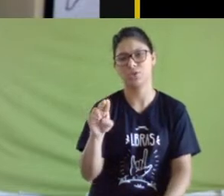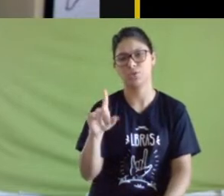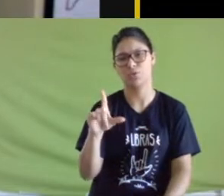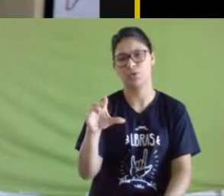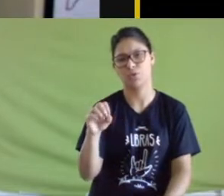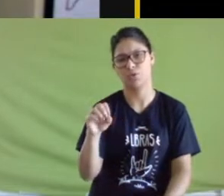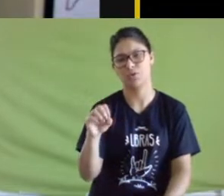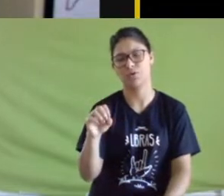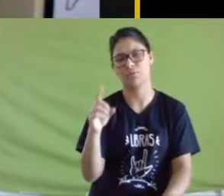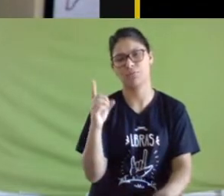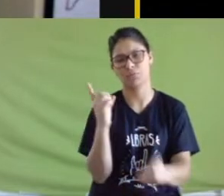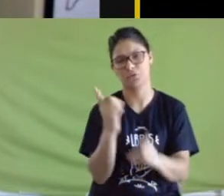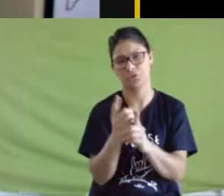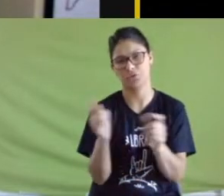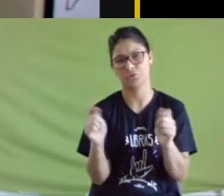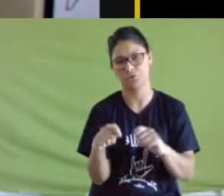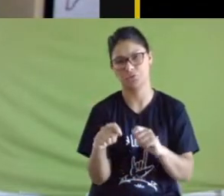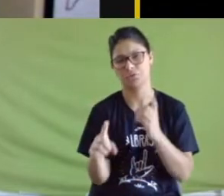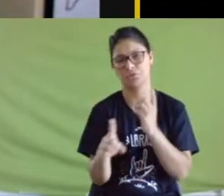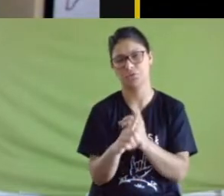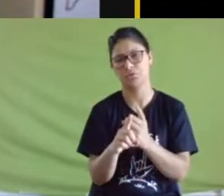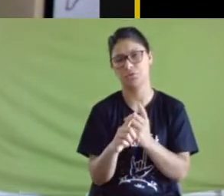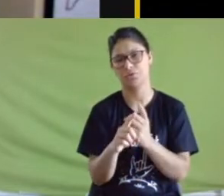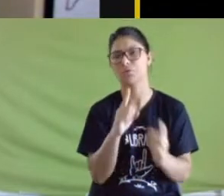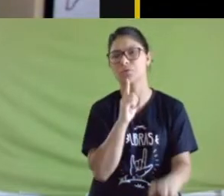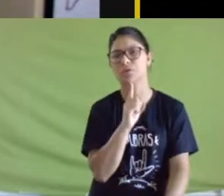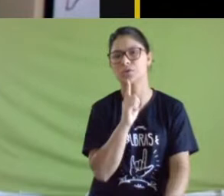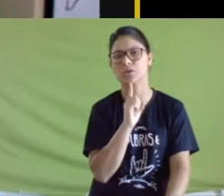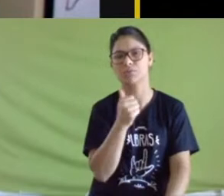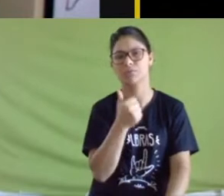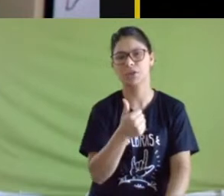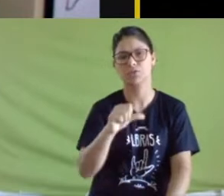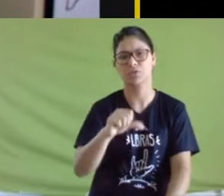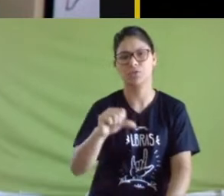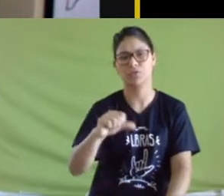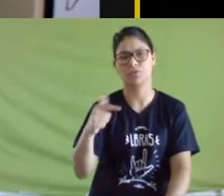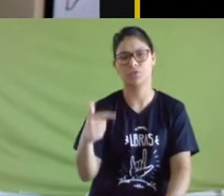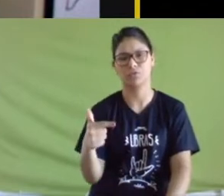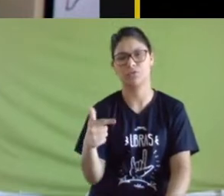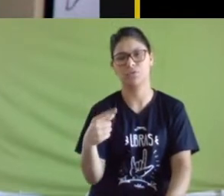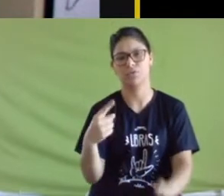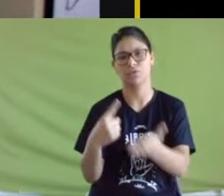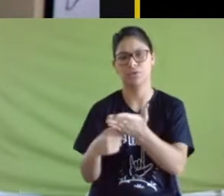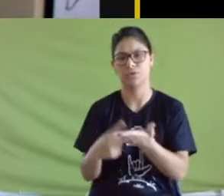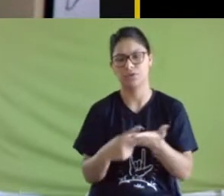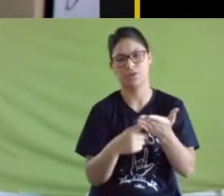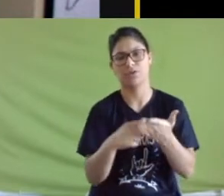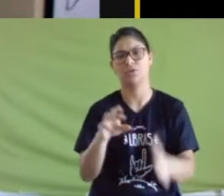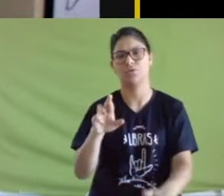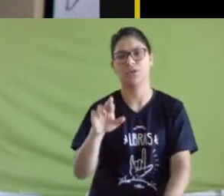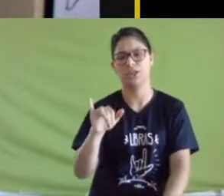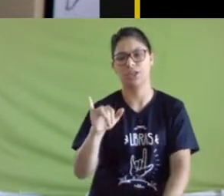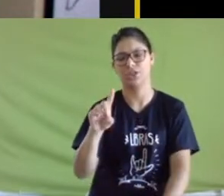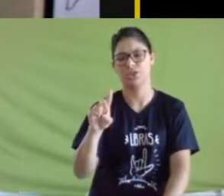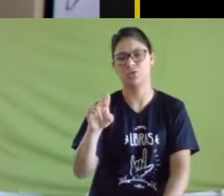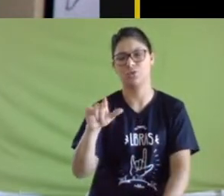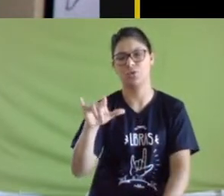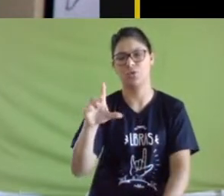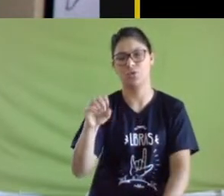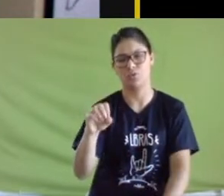possível achar na Unicamp. É de 1992, Tratado dos Ridículos, Emanuele